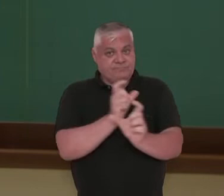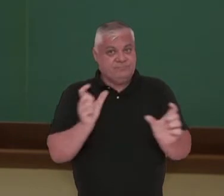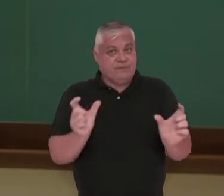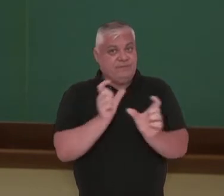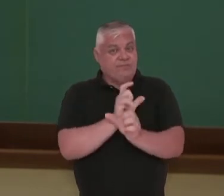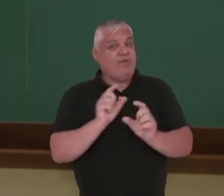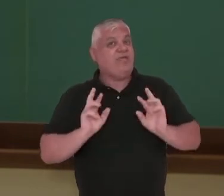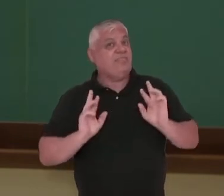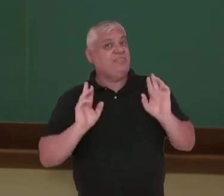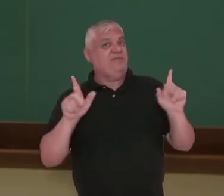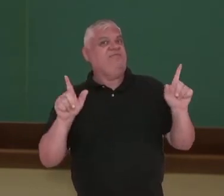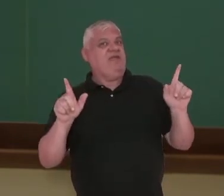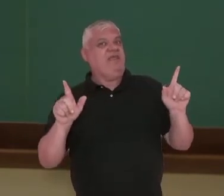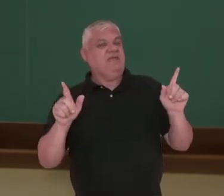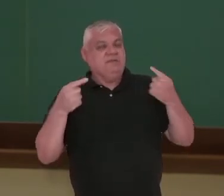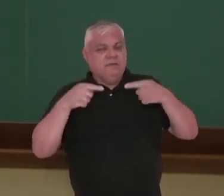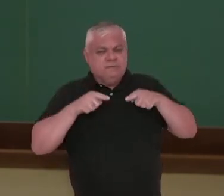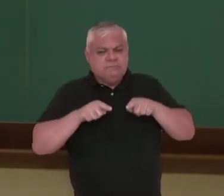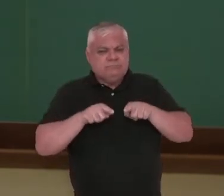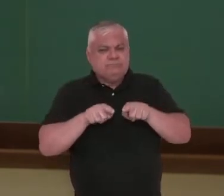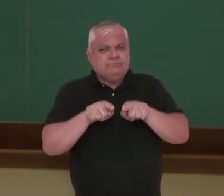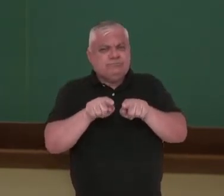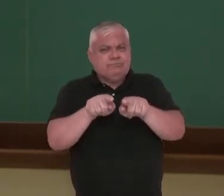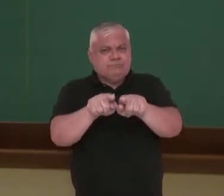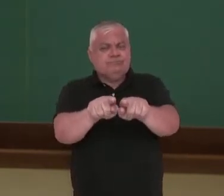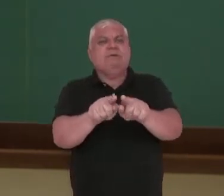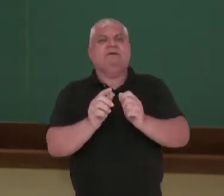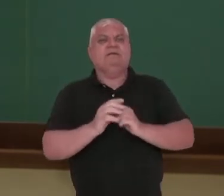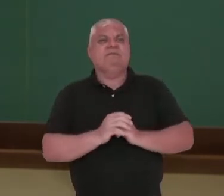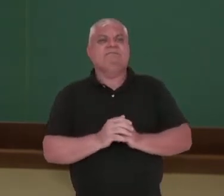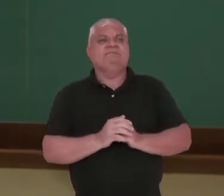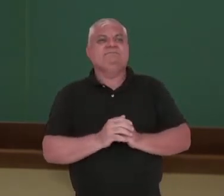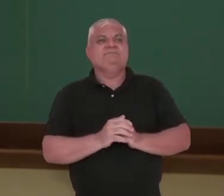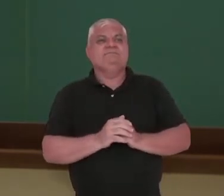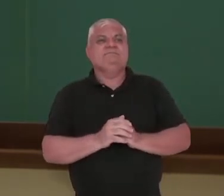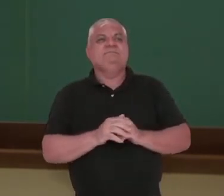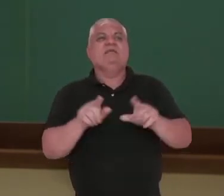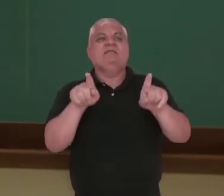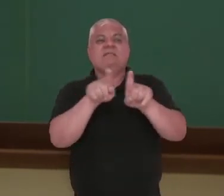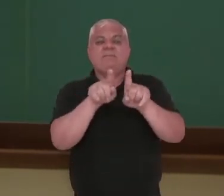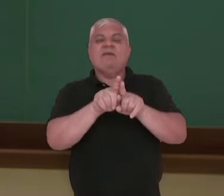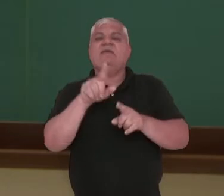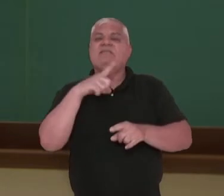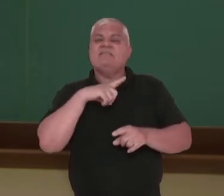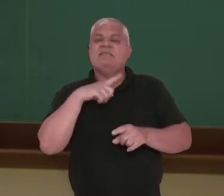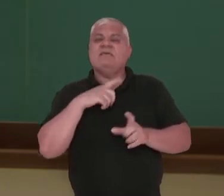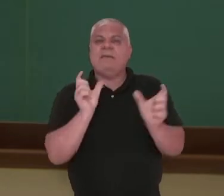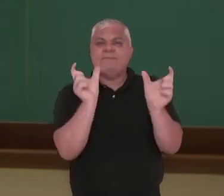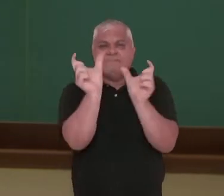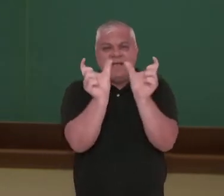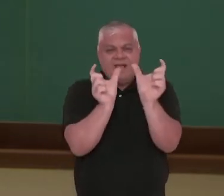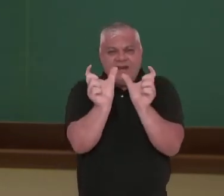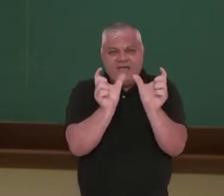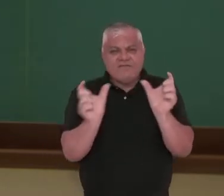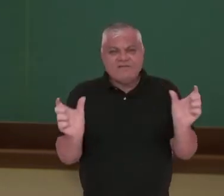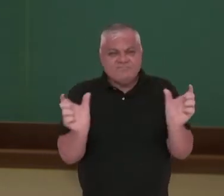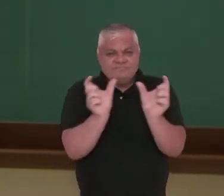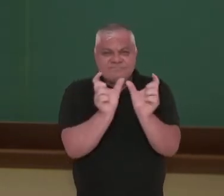Se acontece simultaneamente, é paradoxo. Nós temos, então, a aproximação dos